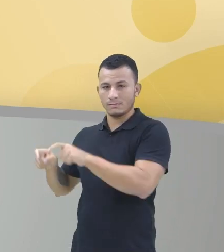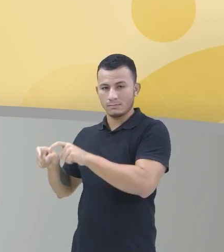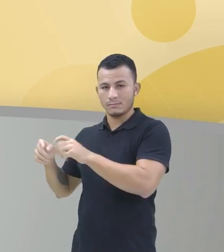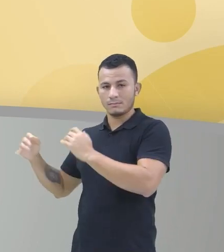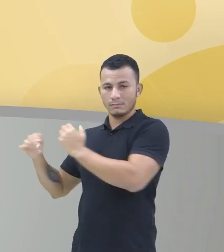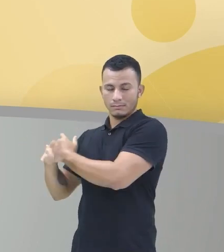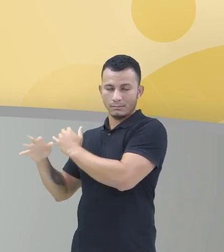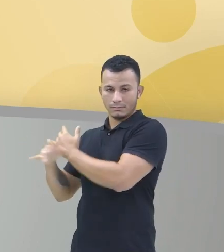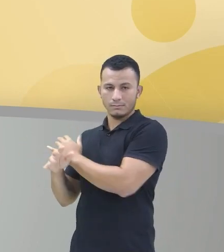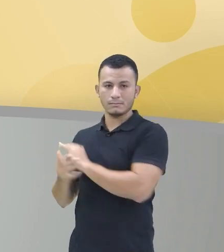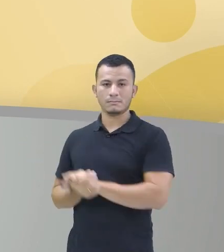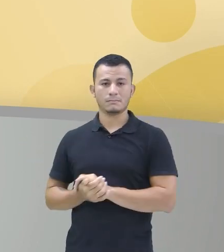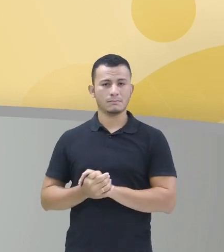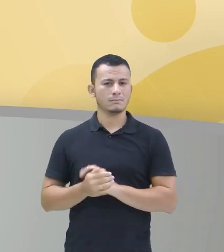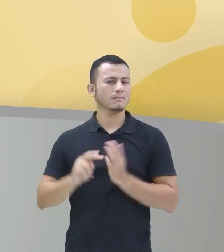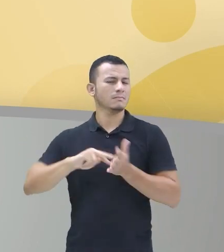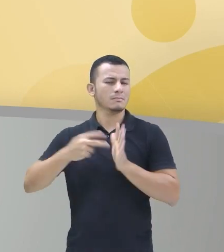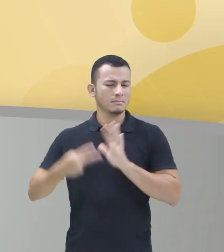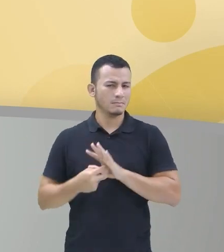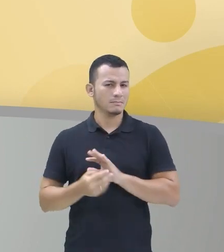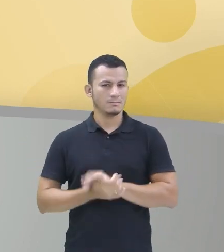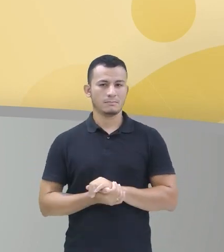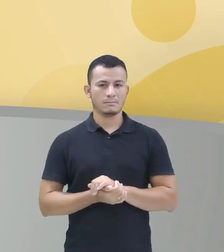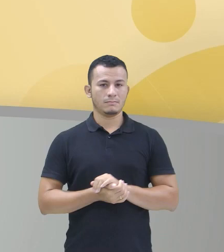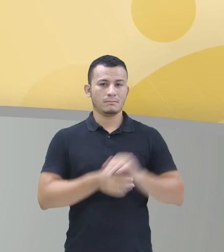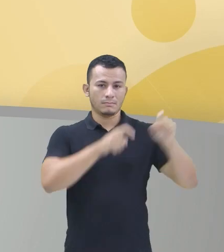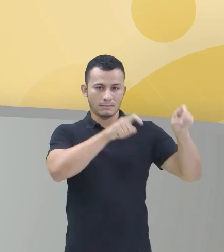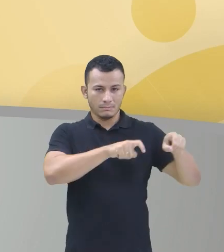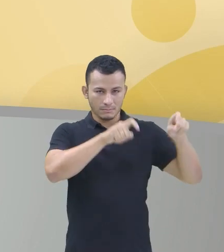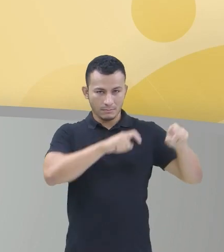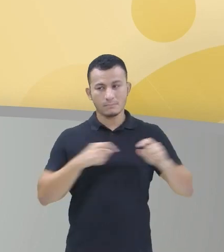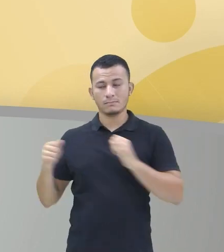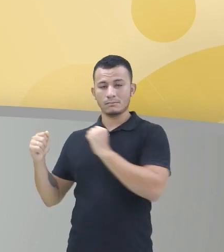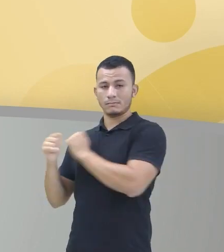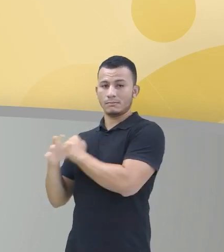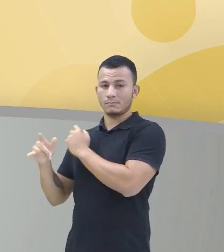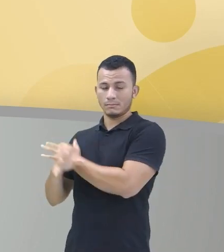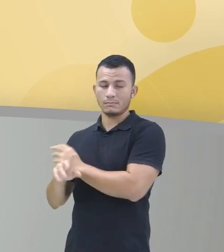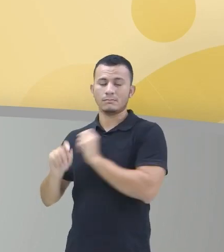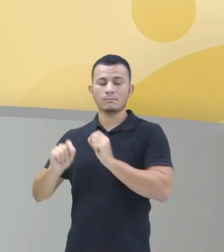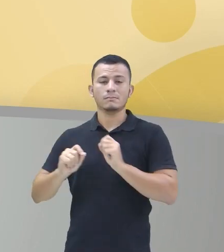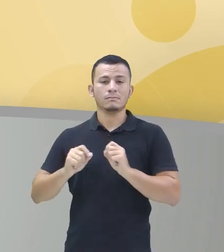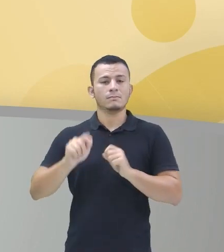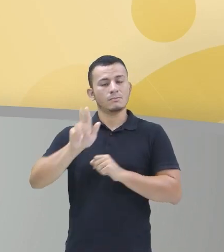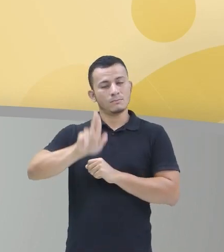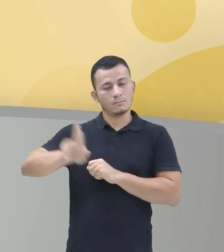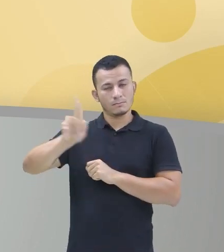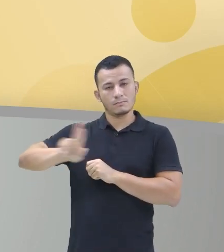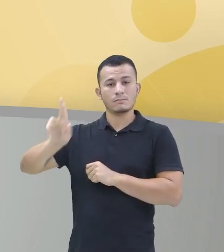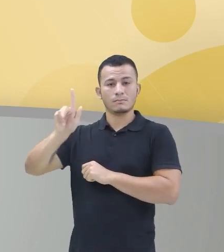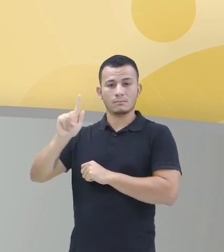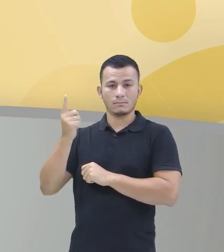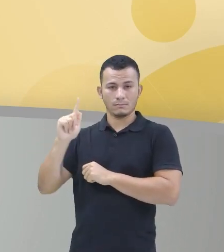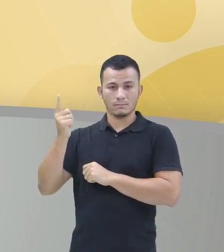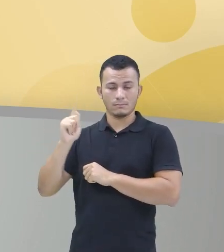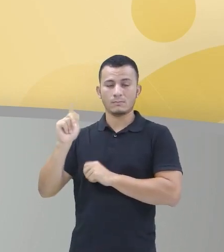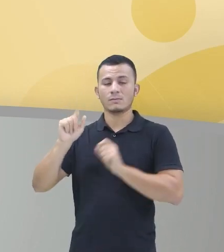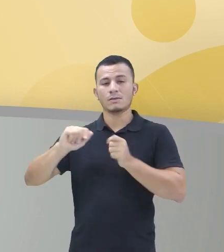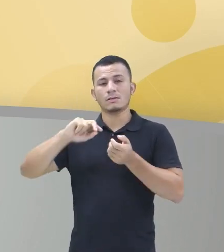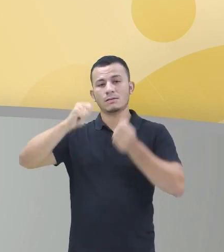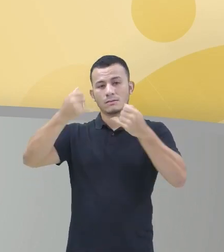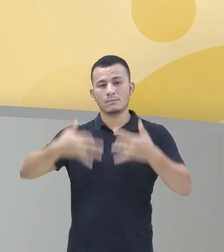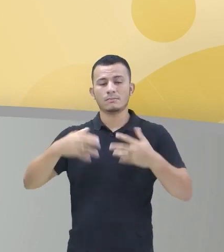ver o que é. A zona urbana e a zona rural são conceitos utilizados na geografia para